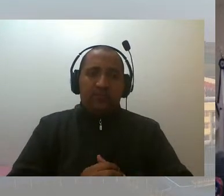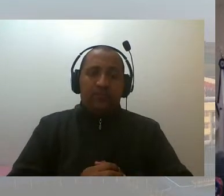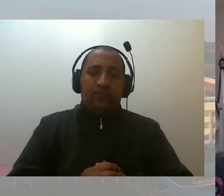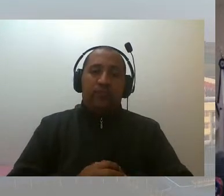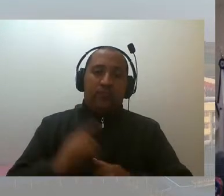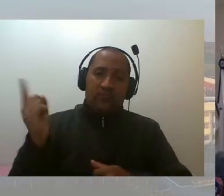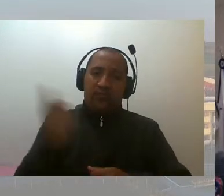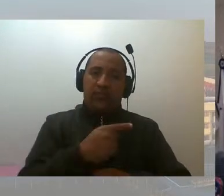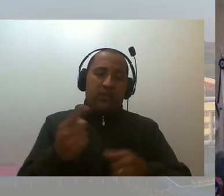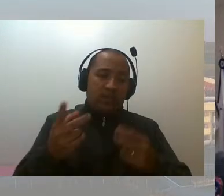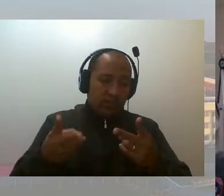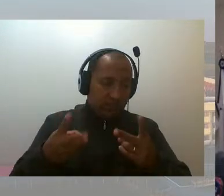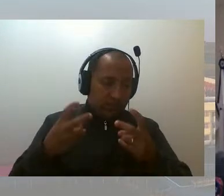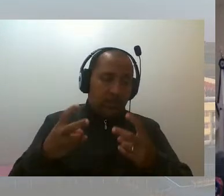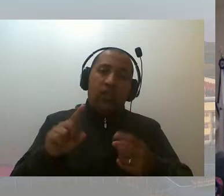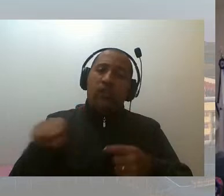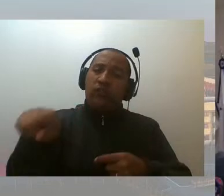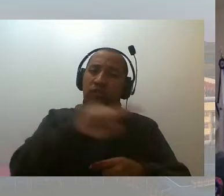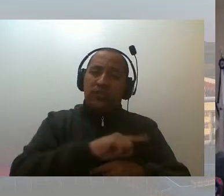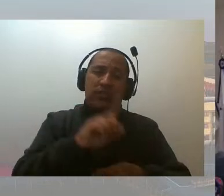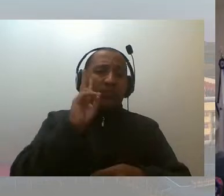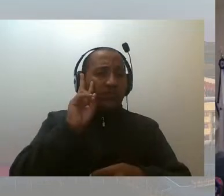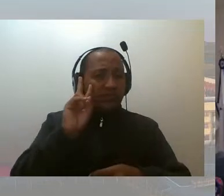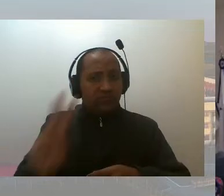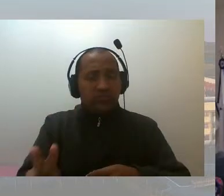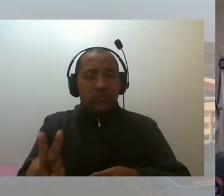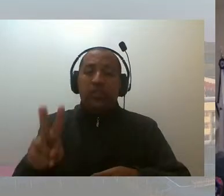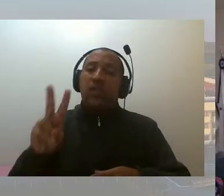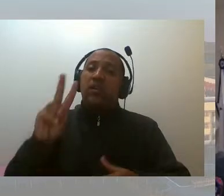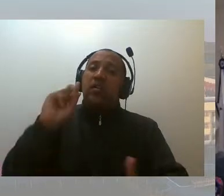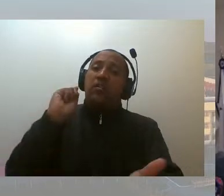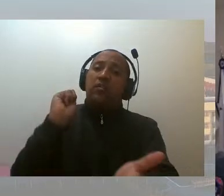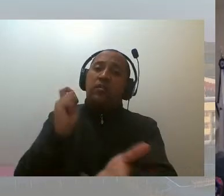notado por todos os beneficiários, foram pagos